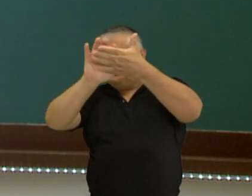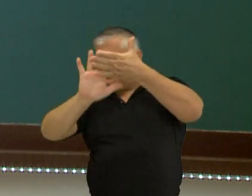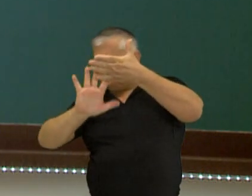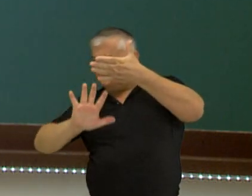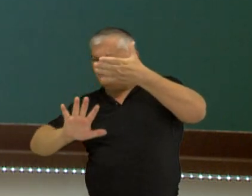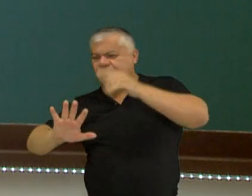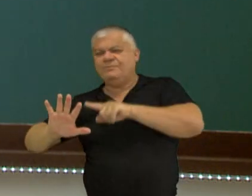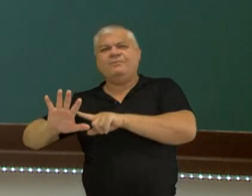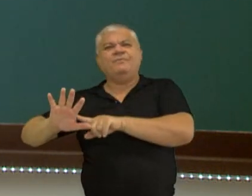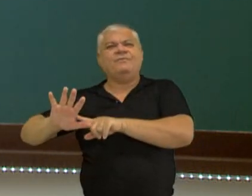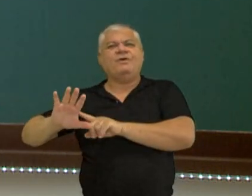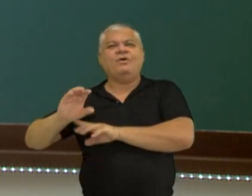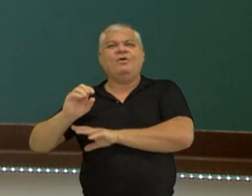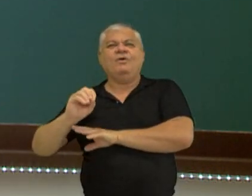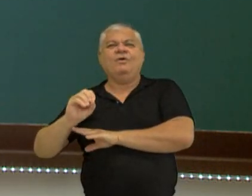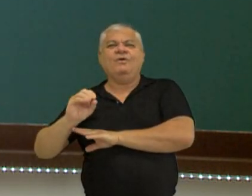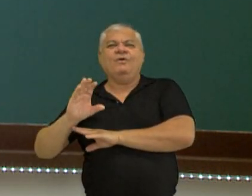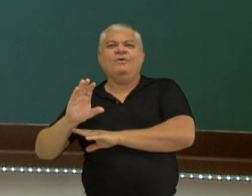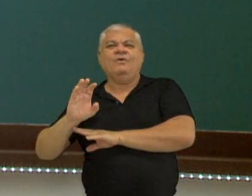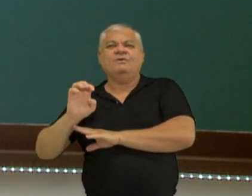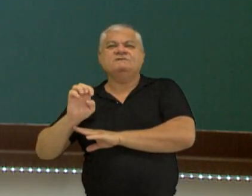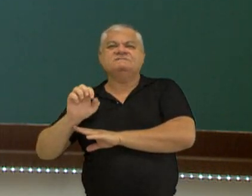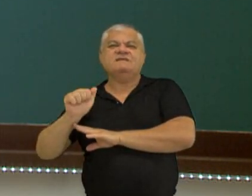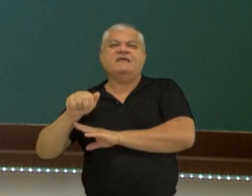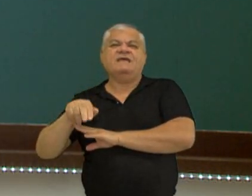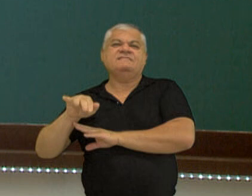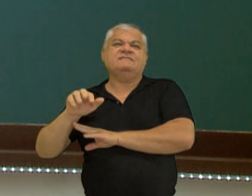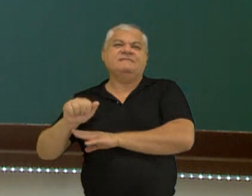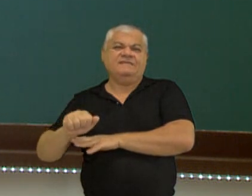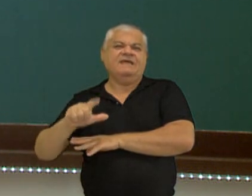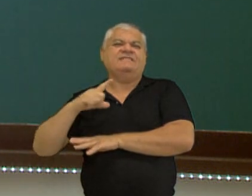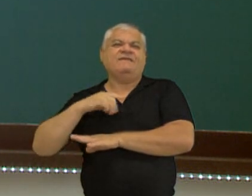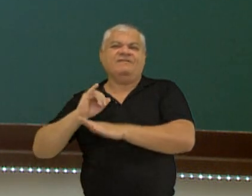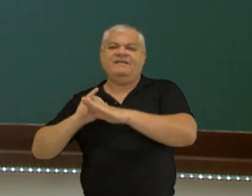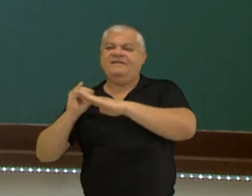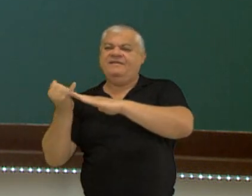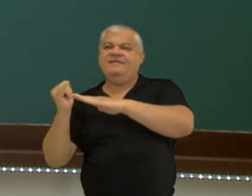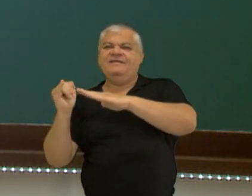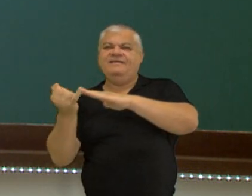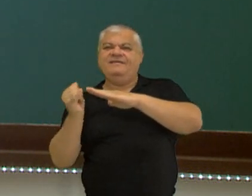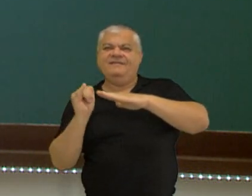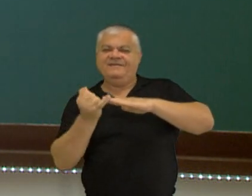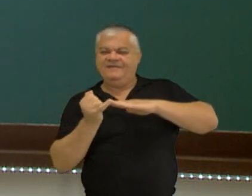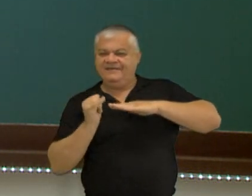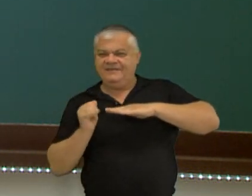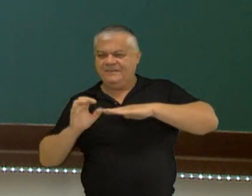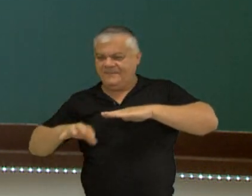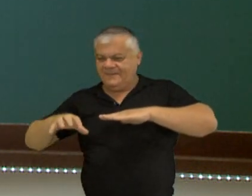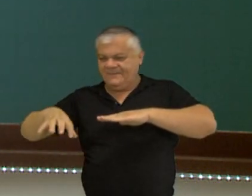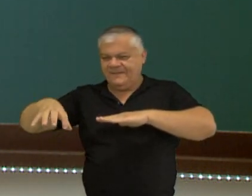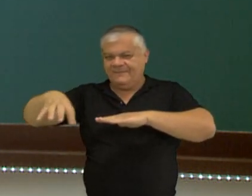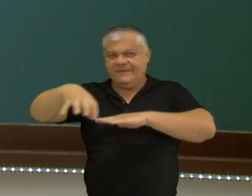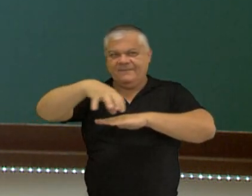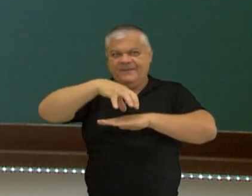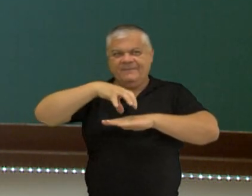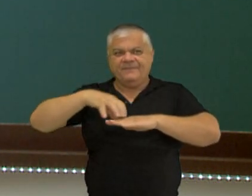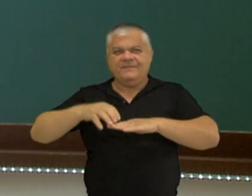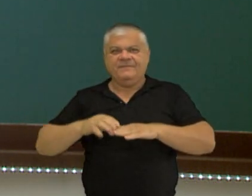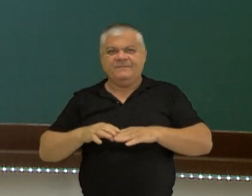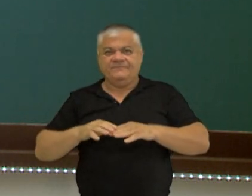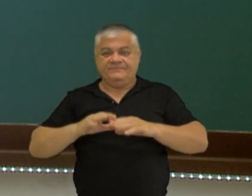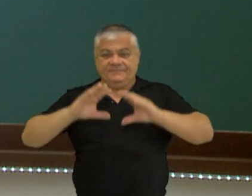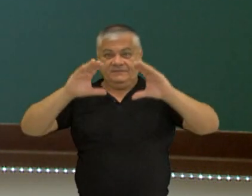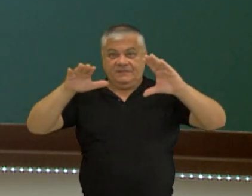formada por este bloco continental maior e por várias ilhas, certo? E a Antártida